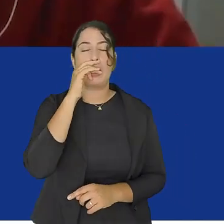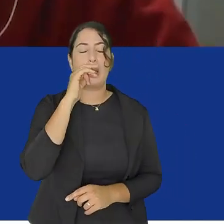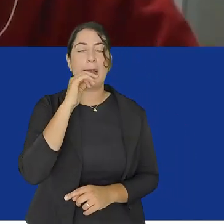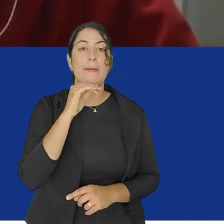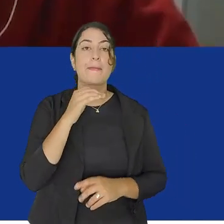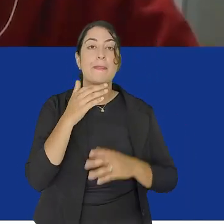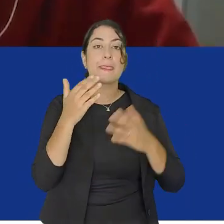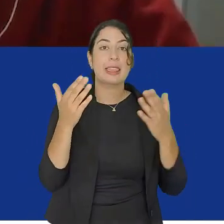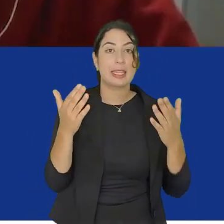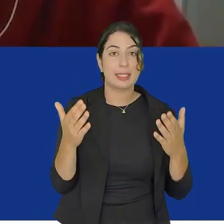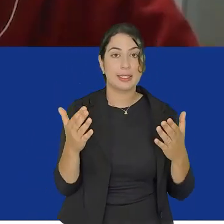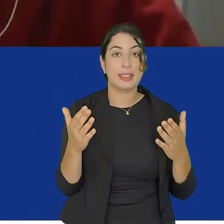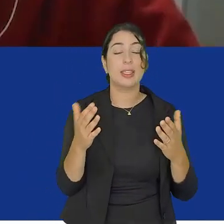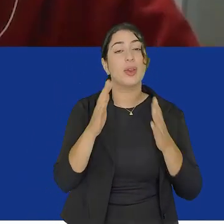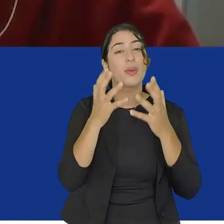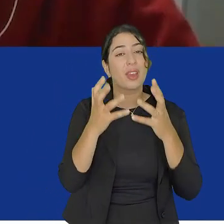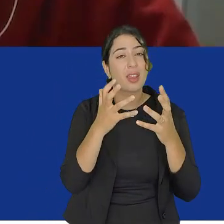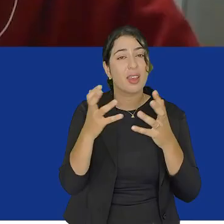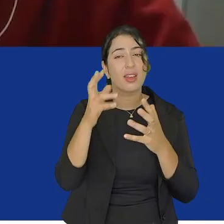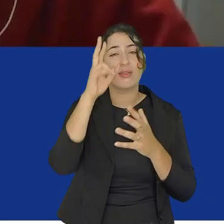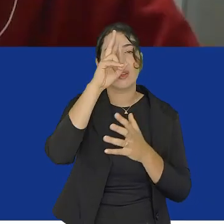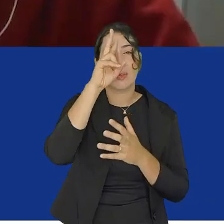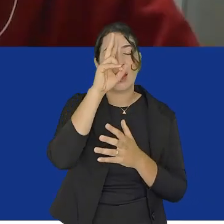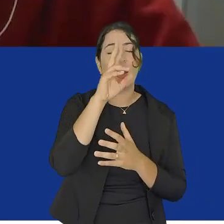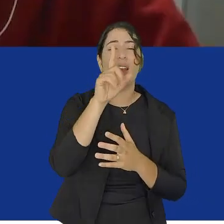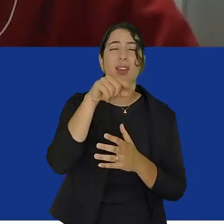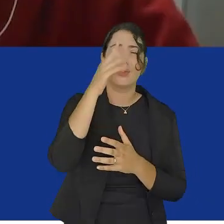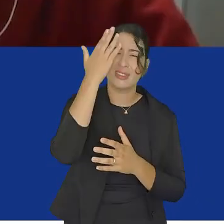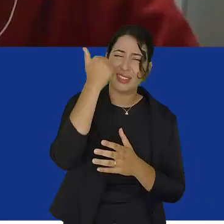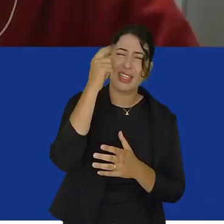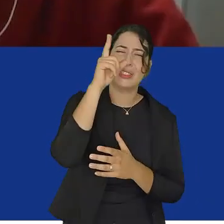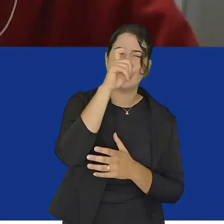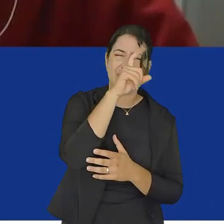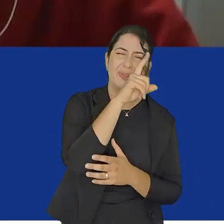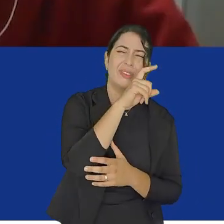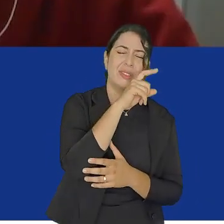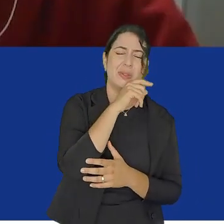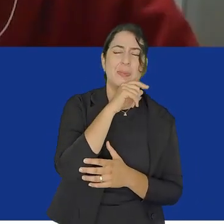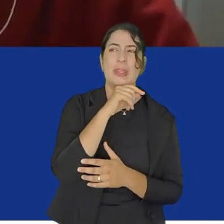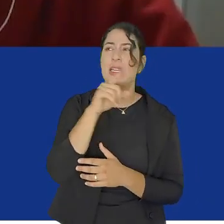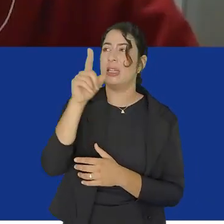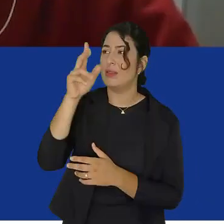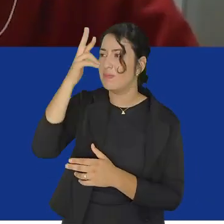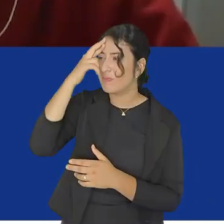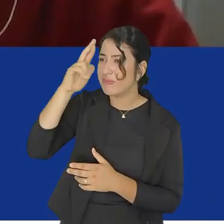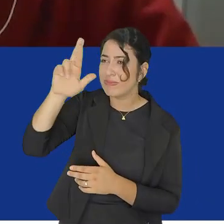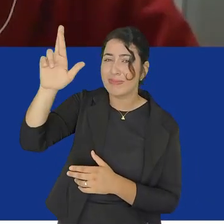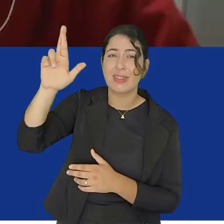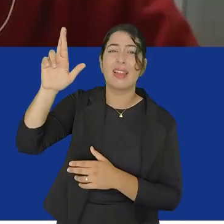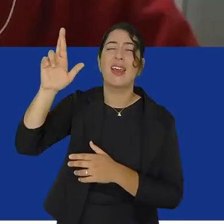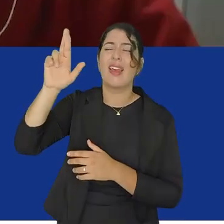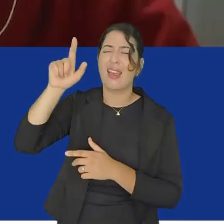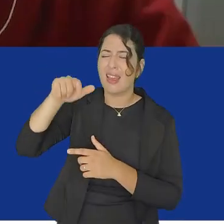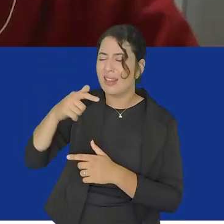hostis. E eu quero lembrar o desafio que é estar nesse lugar de liderança, como é um lugar também muito